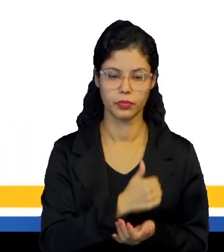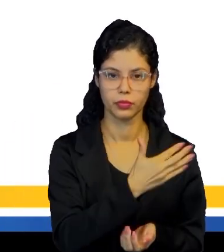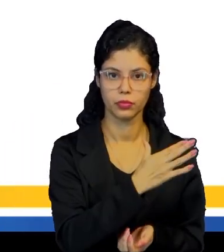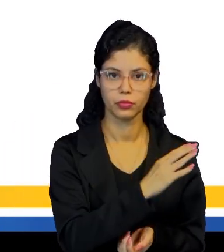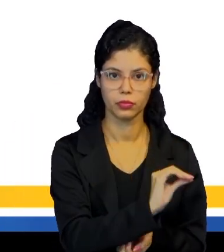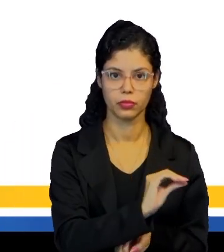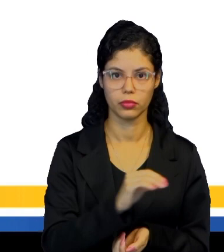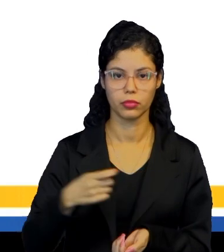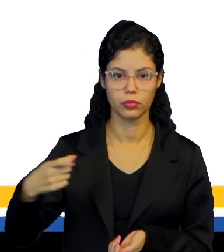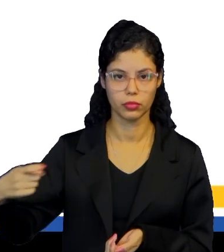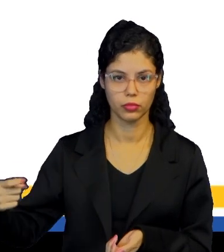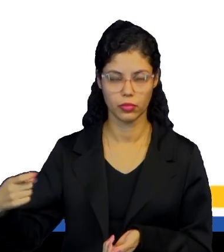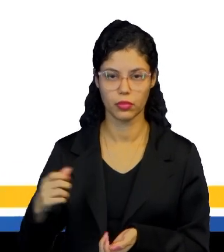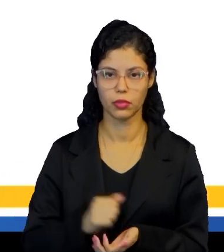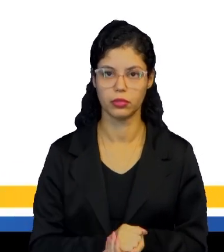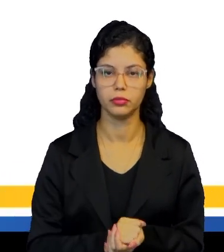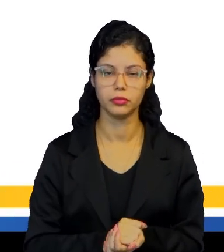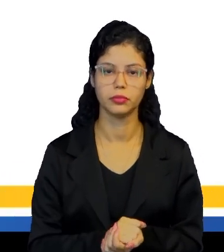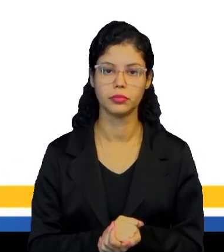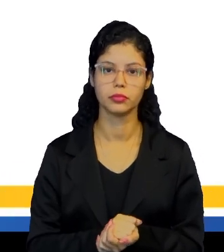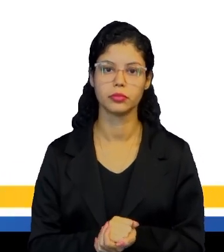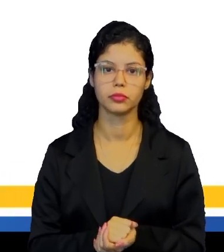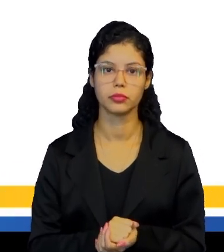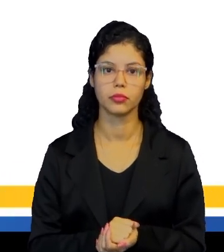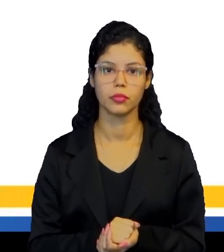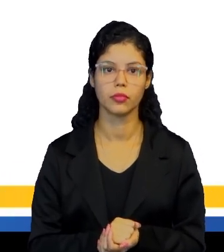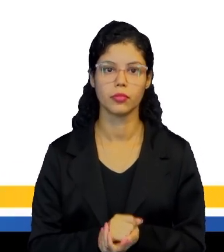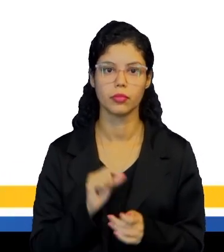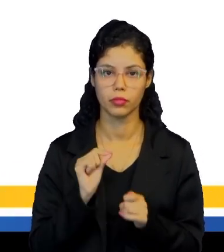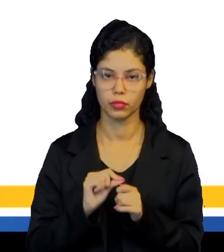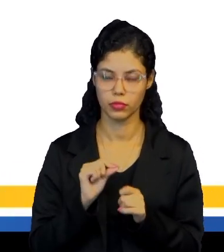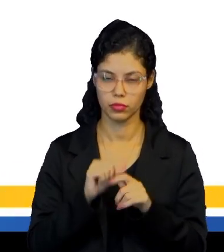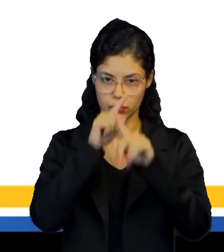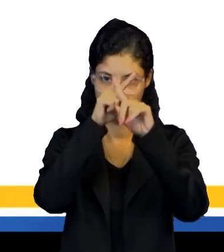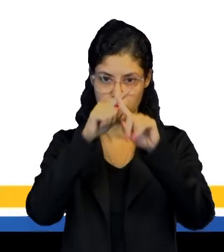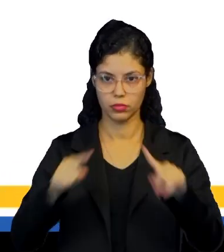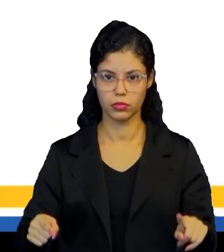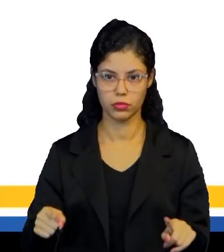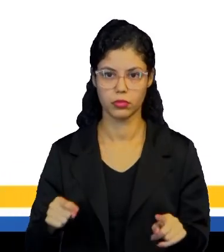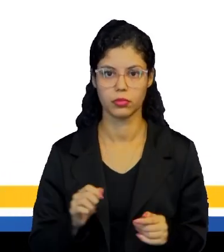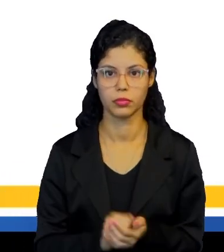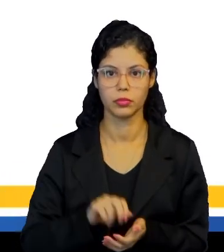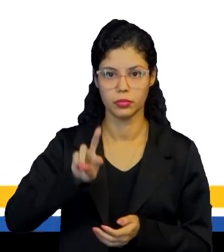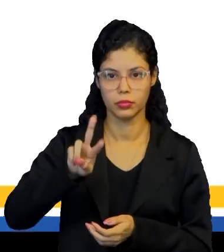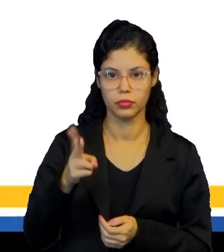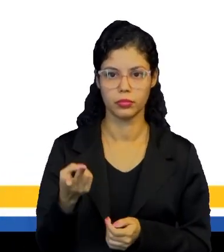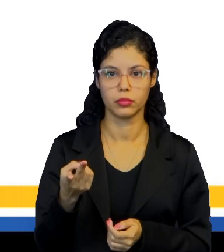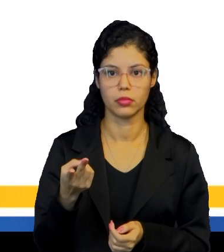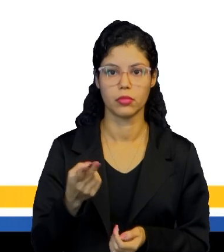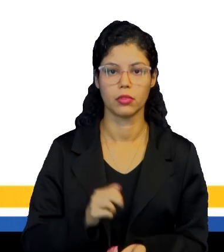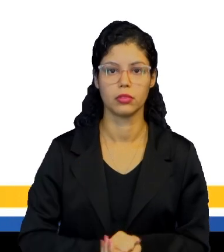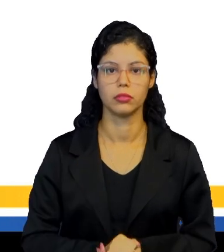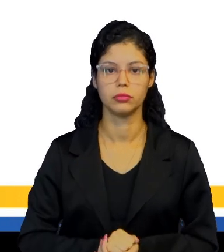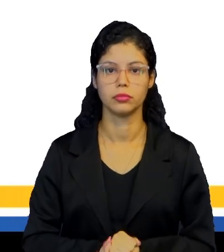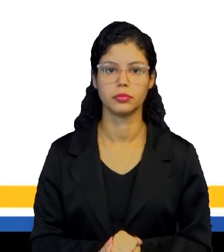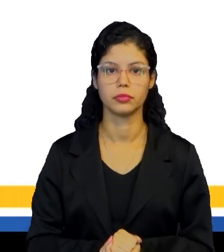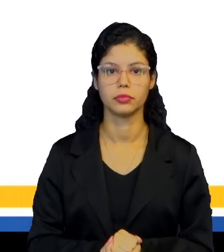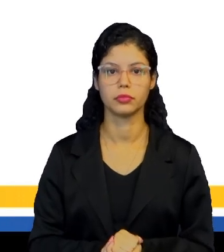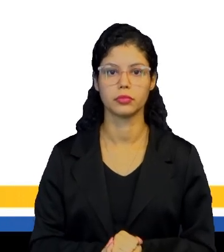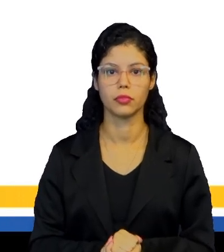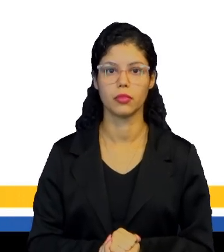10 mil vai para 6 horas e aí a gente faz a multiplicação inversamente proporcional